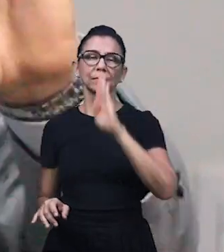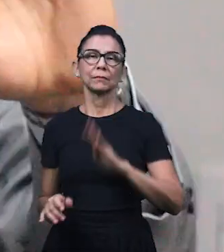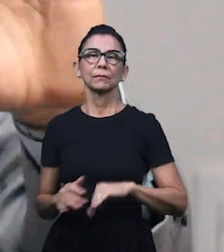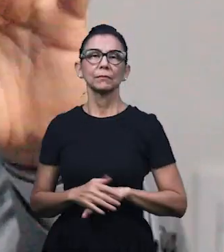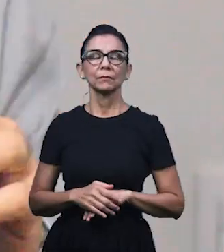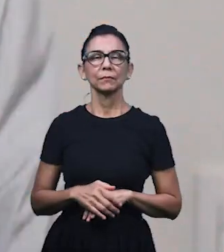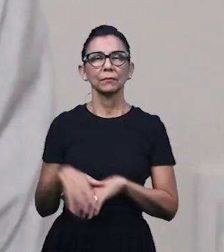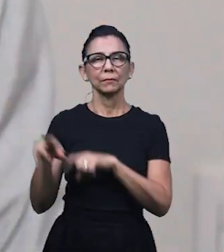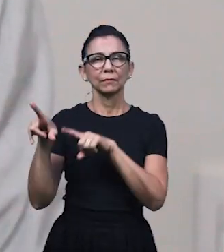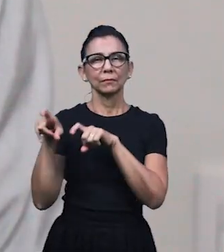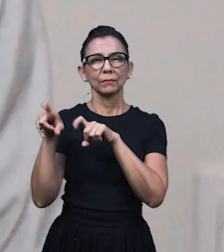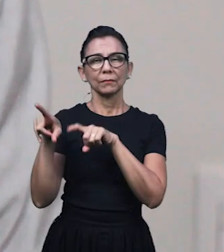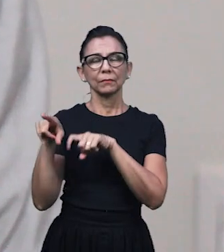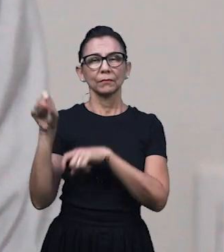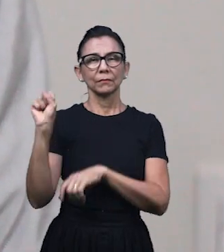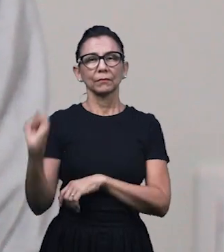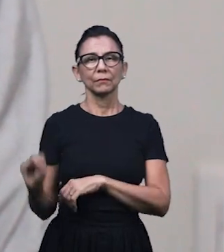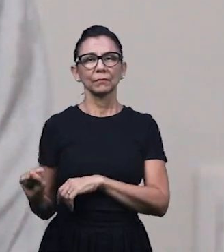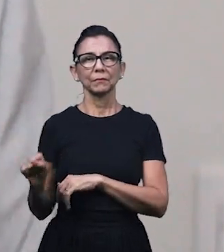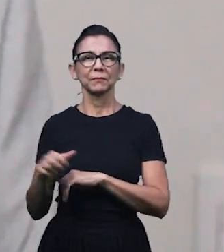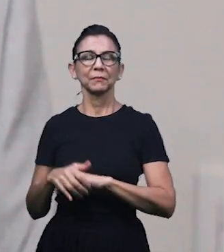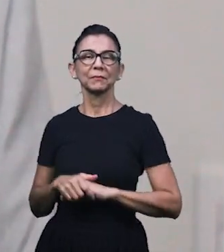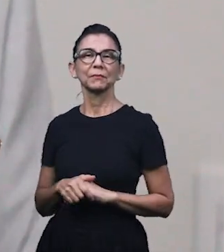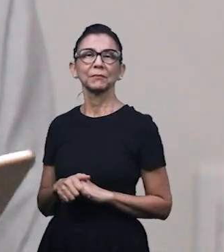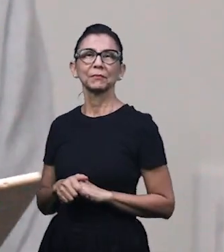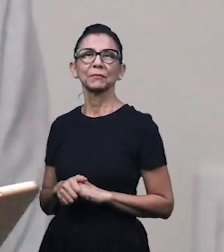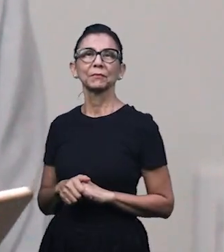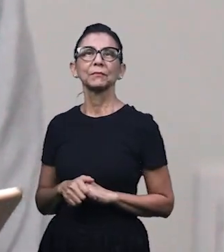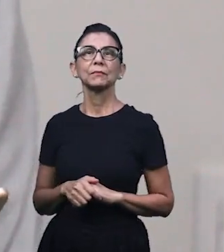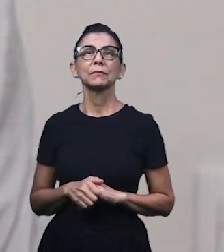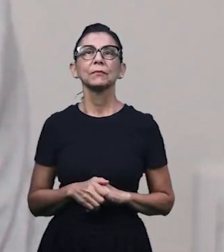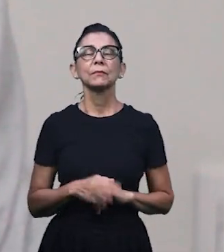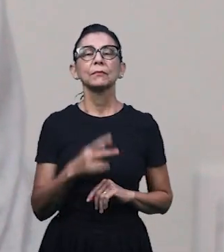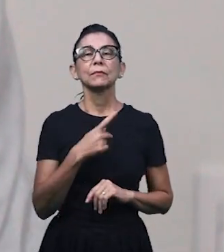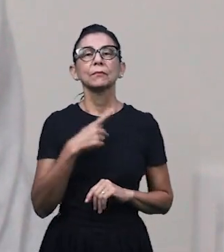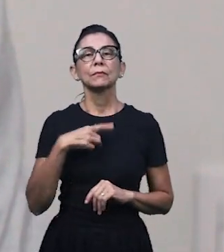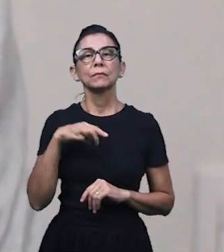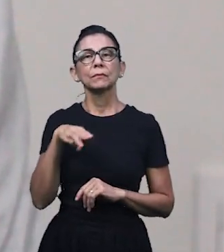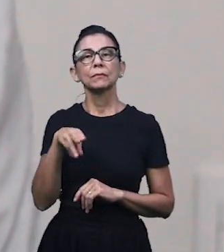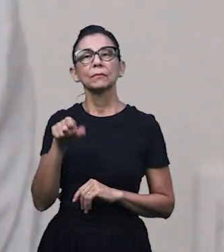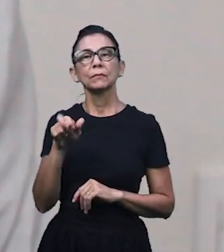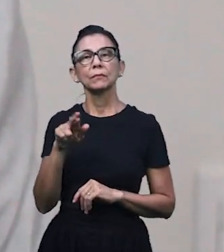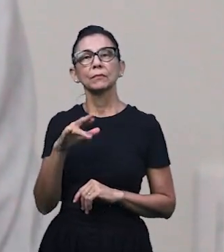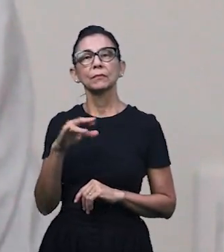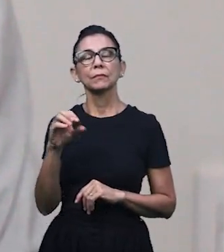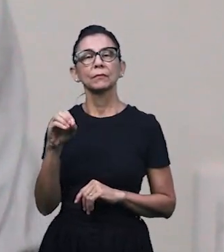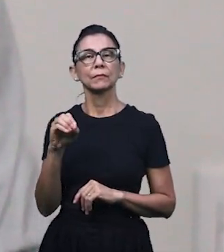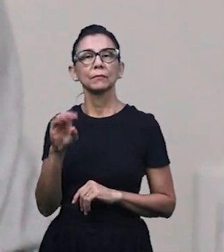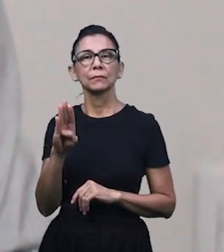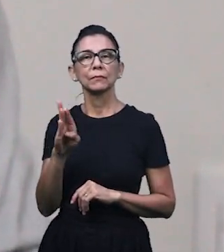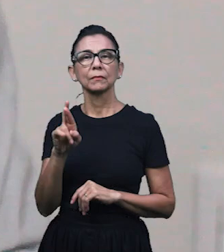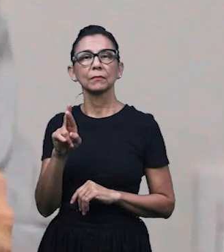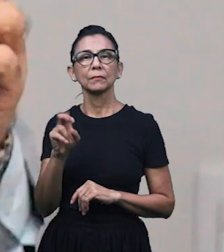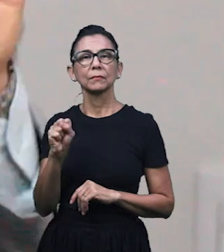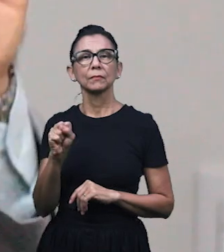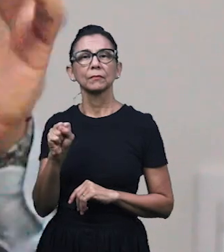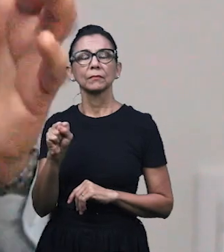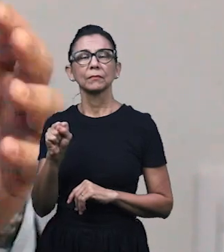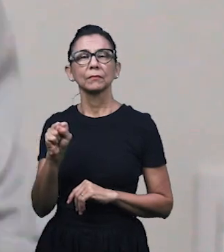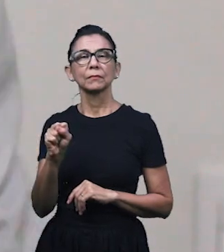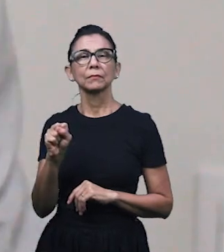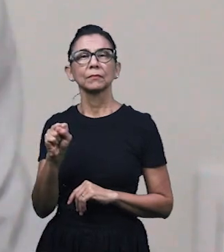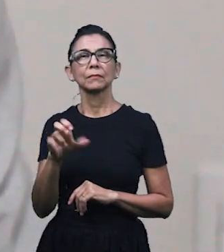região mais do interior do sul. Nós vamos ver agora a participação do pastor Márcio Braz. Márcio Braz, que é o nosso correspondente lá